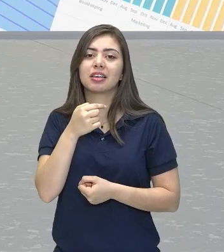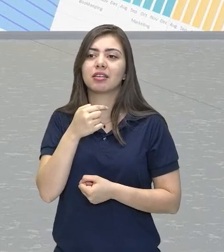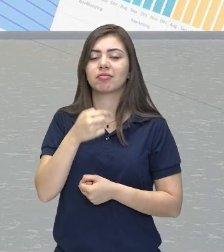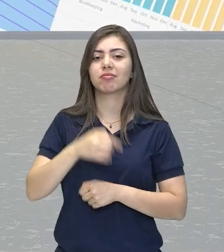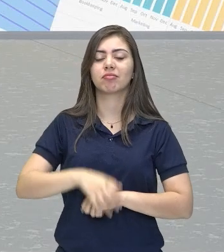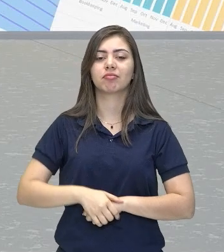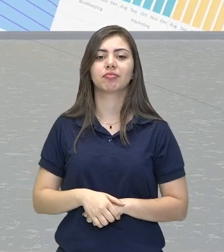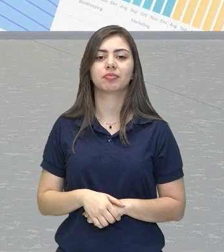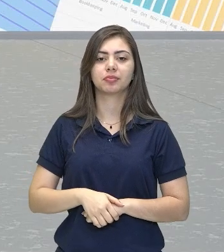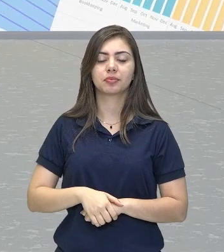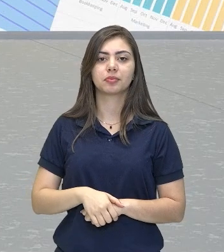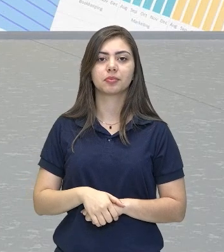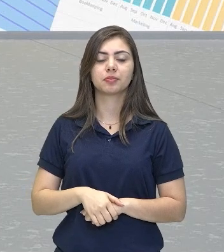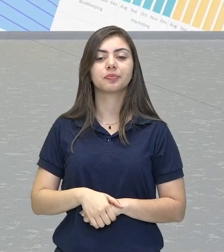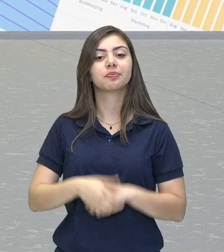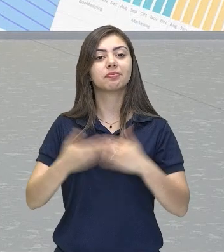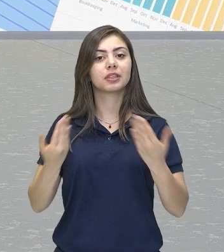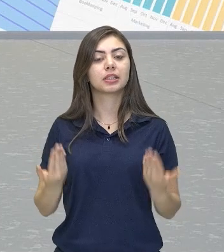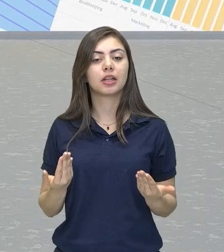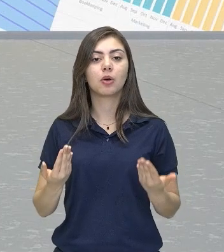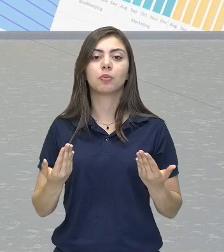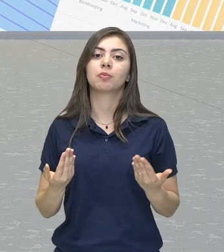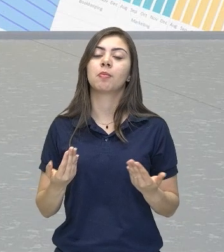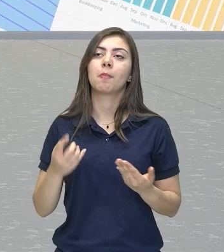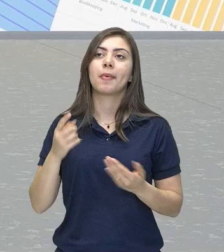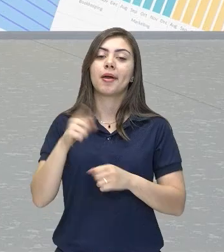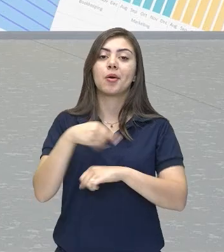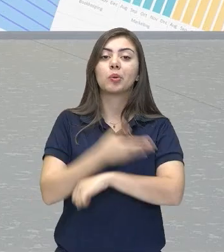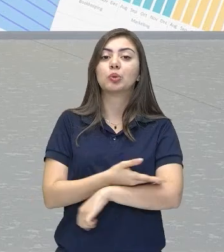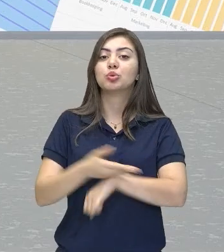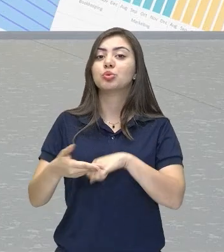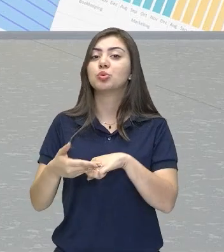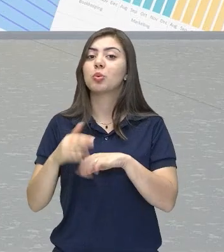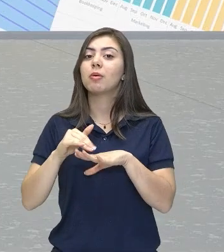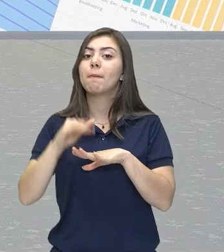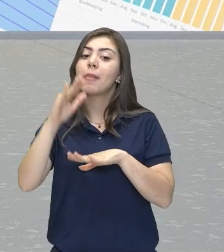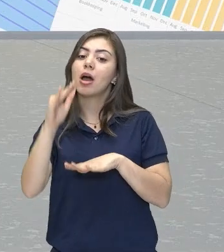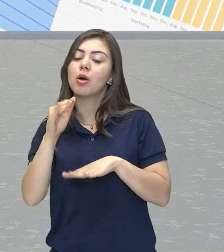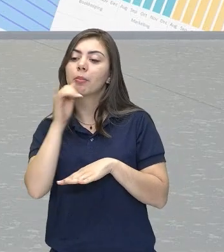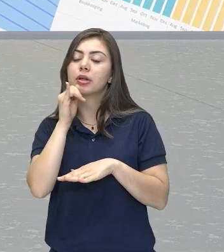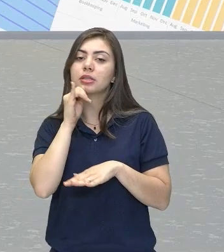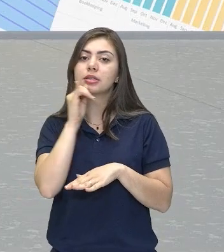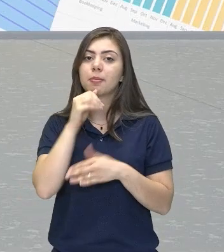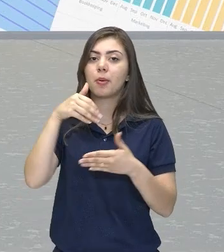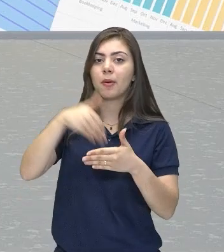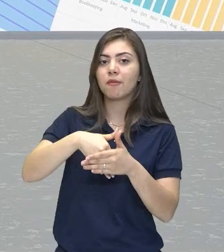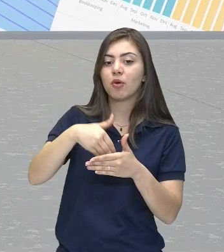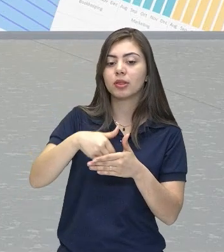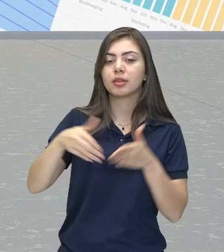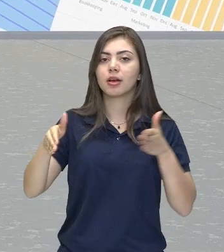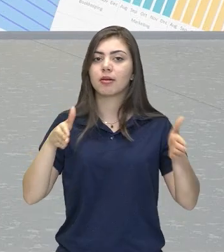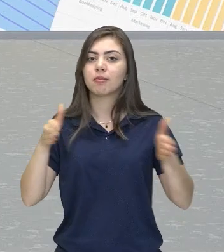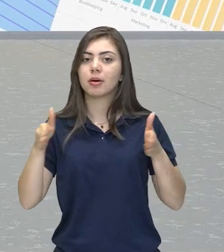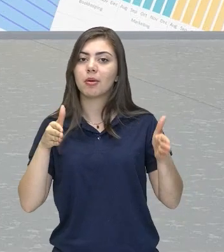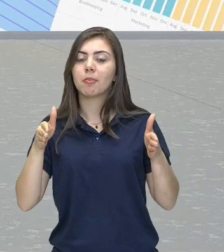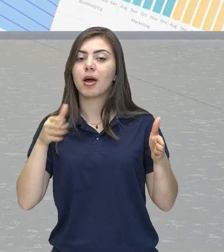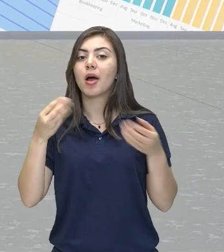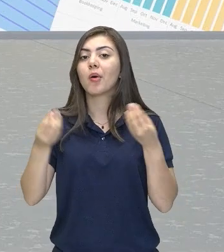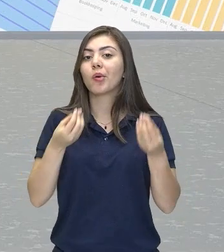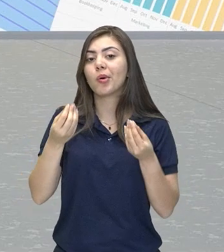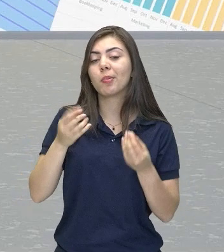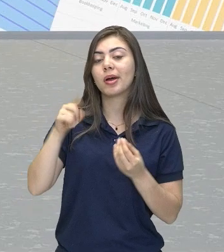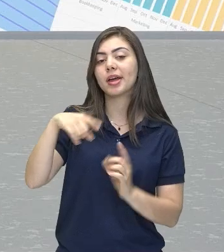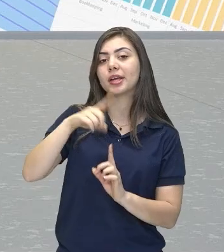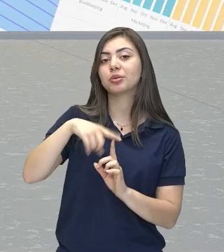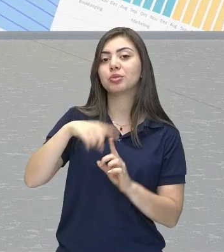opinião, né? Então, pesquisas, quando é voltadas para a eleição, né, ele é geralmente feito de